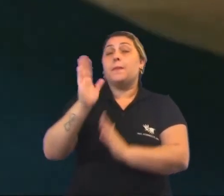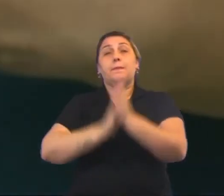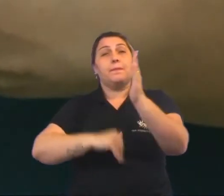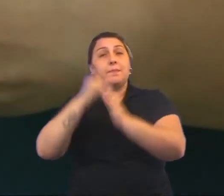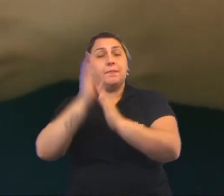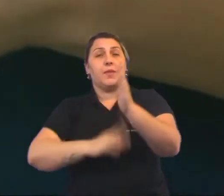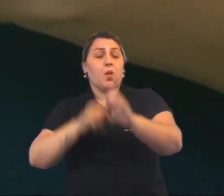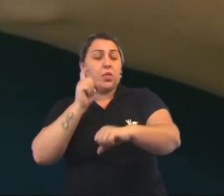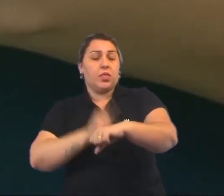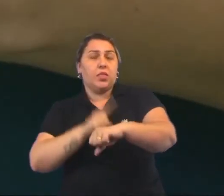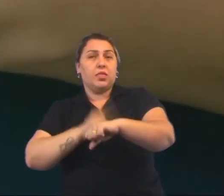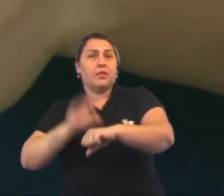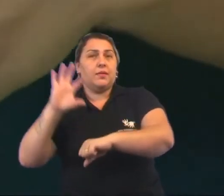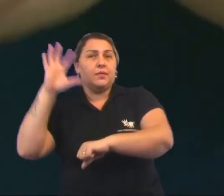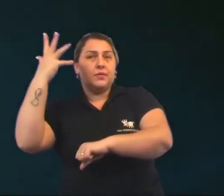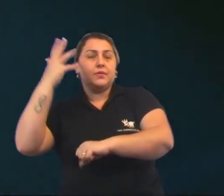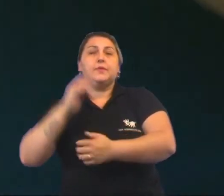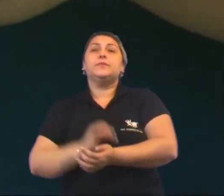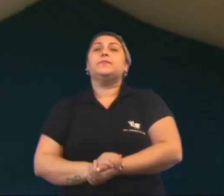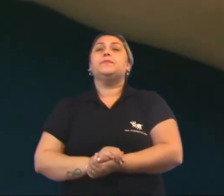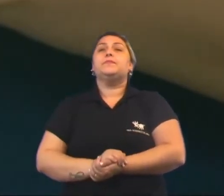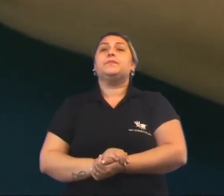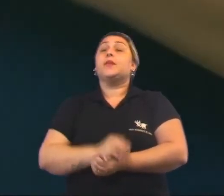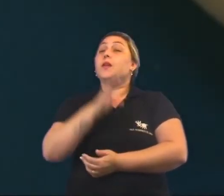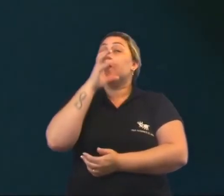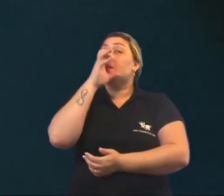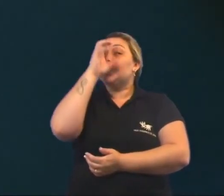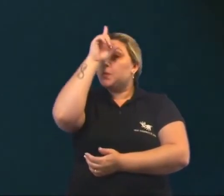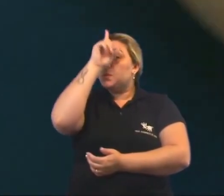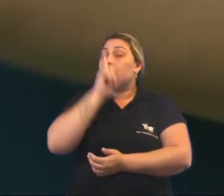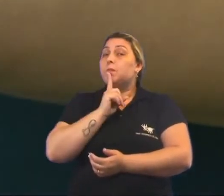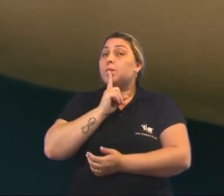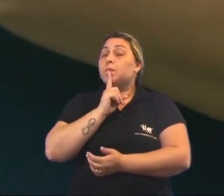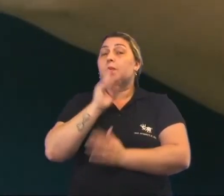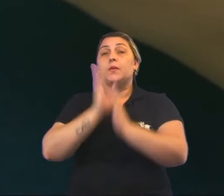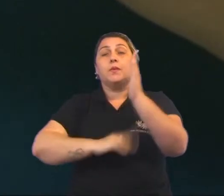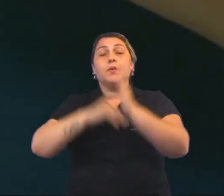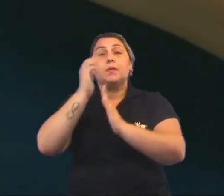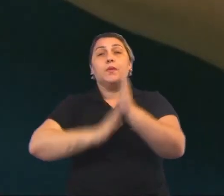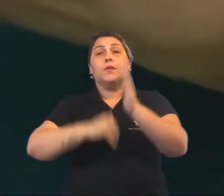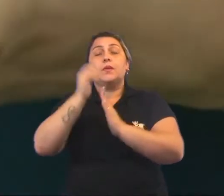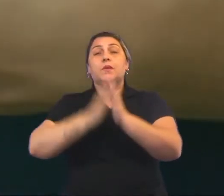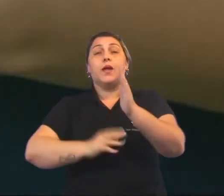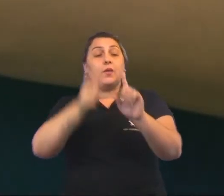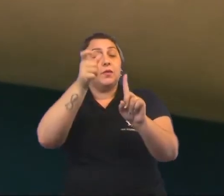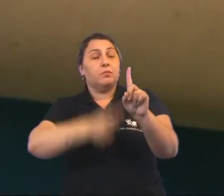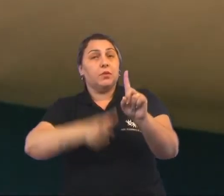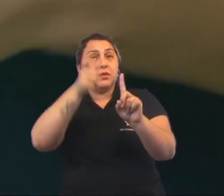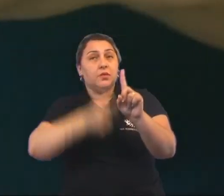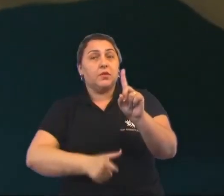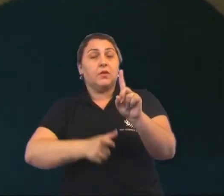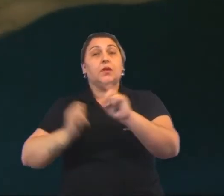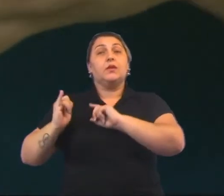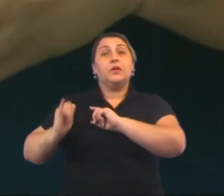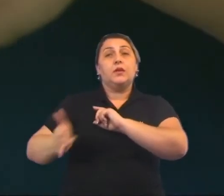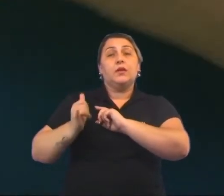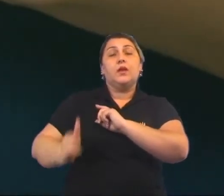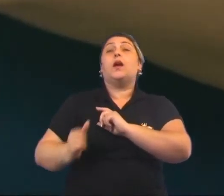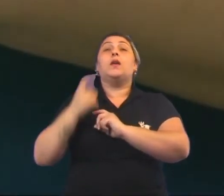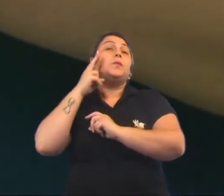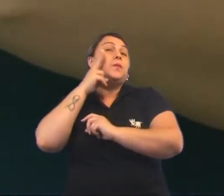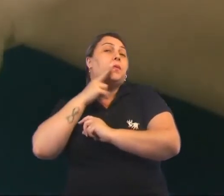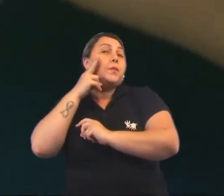pintar o tempo em que aquela história acontece. De amarelo, pintar os personagens da narrativa.